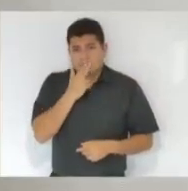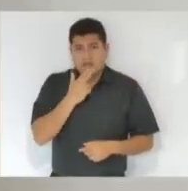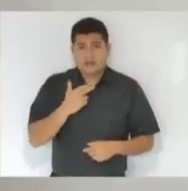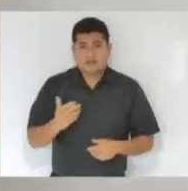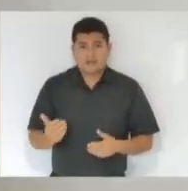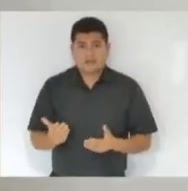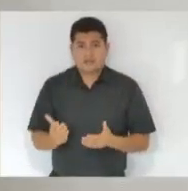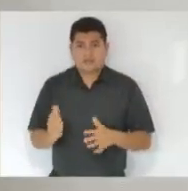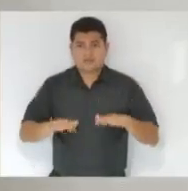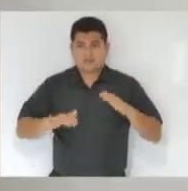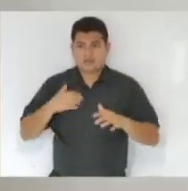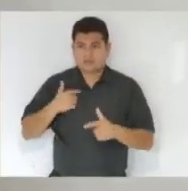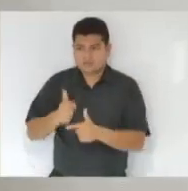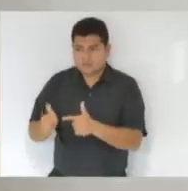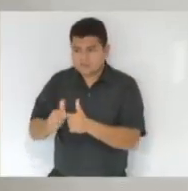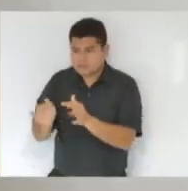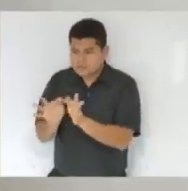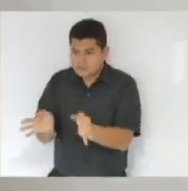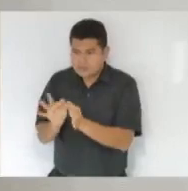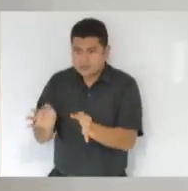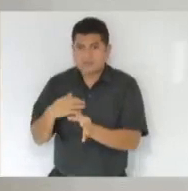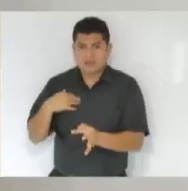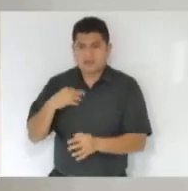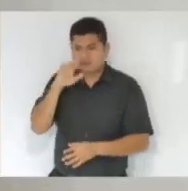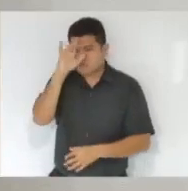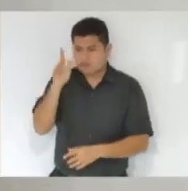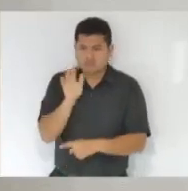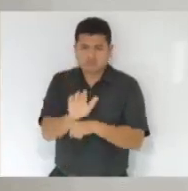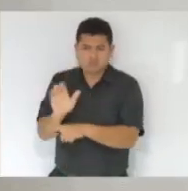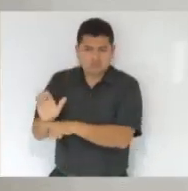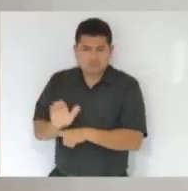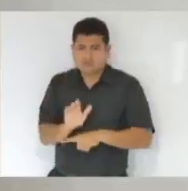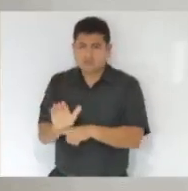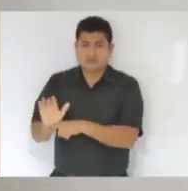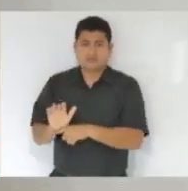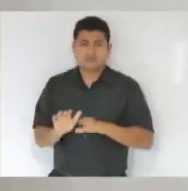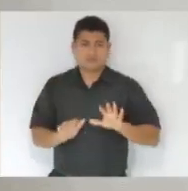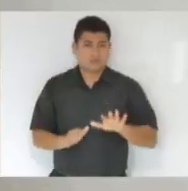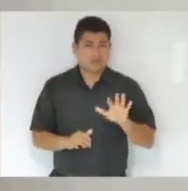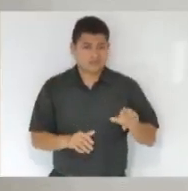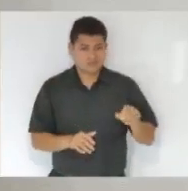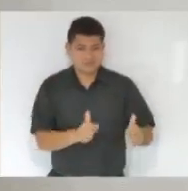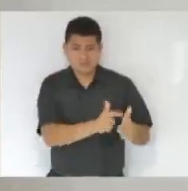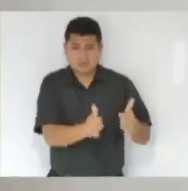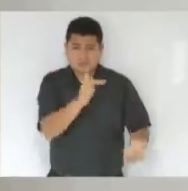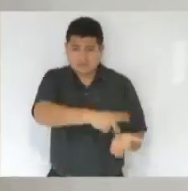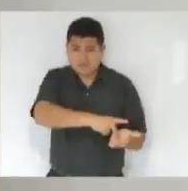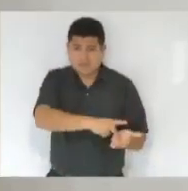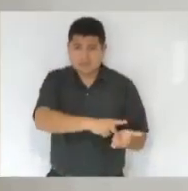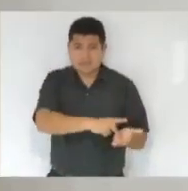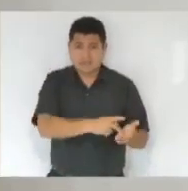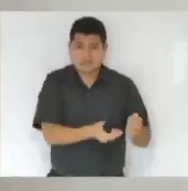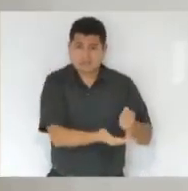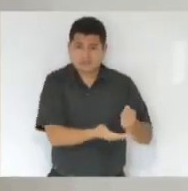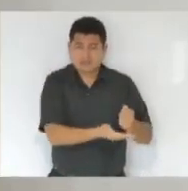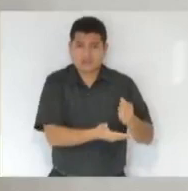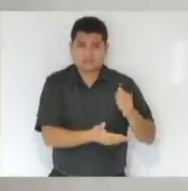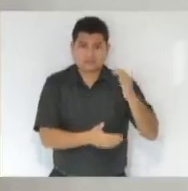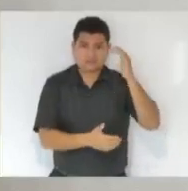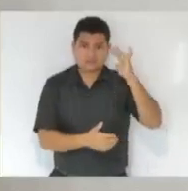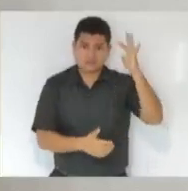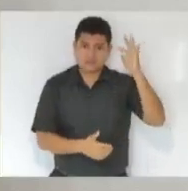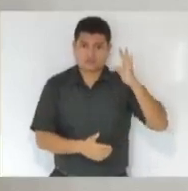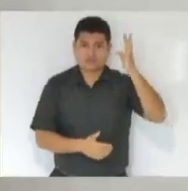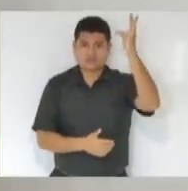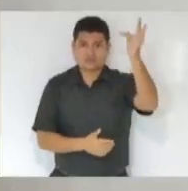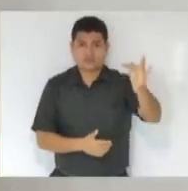dia a dia, olhamos só para aquilo que está à nossa frente e deixamos de olhar para aquilo que está no futuro, cuidando do